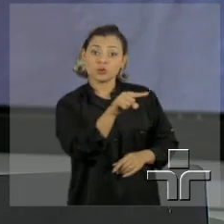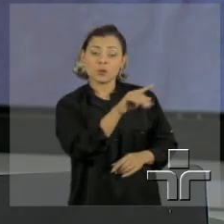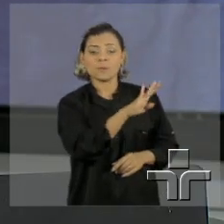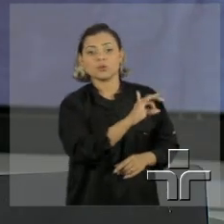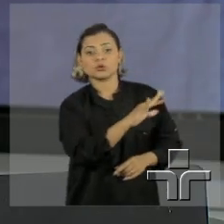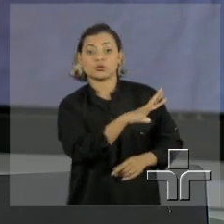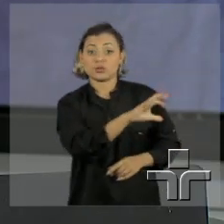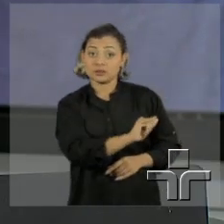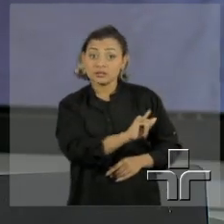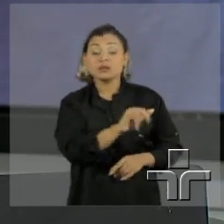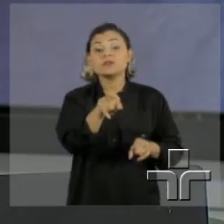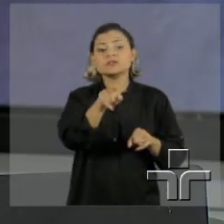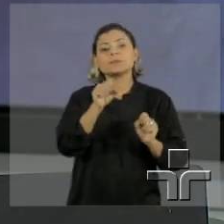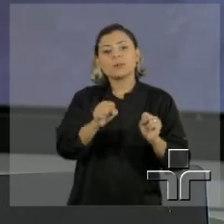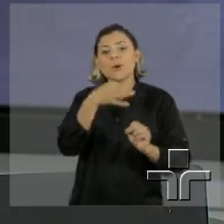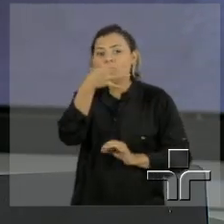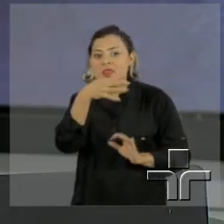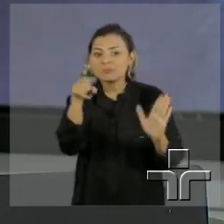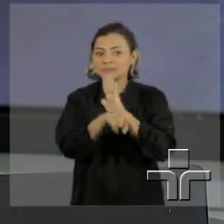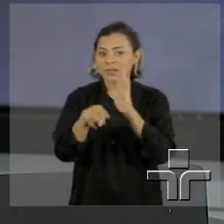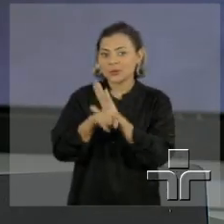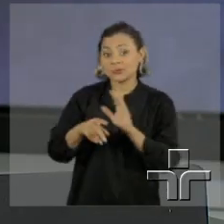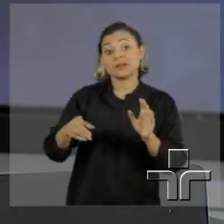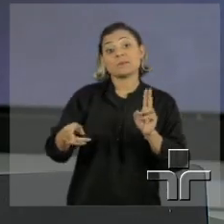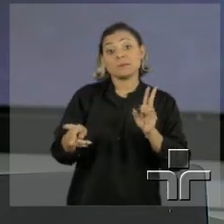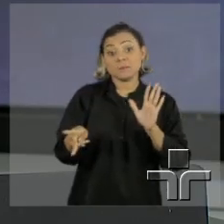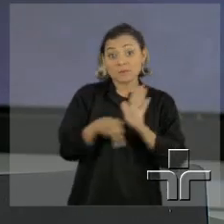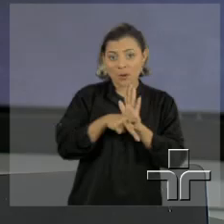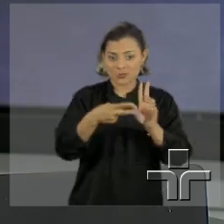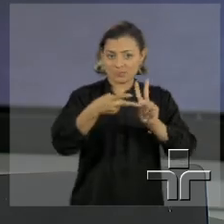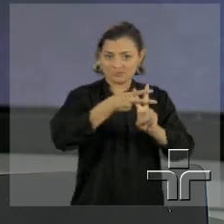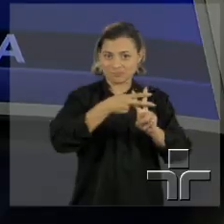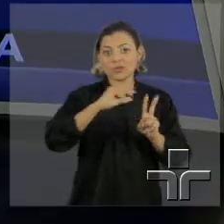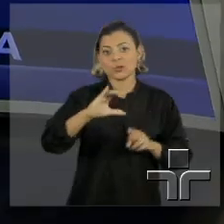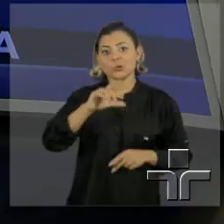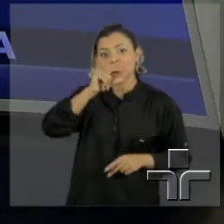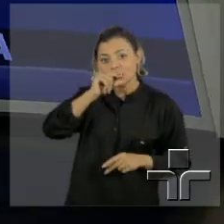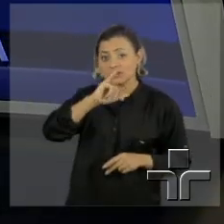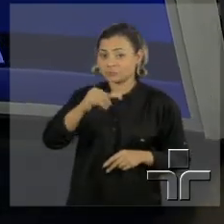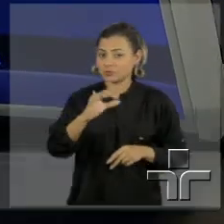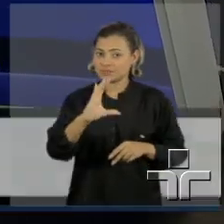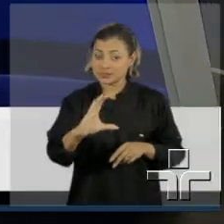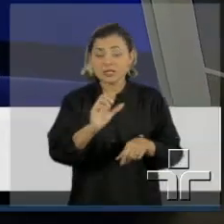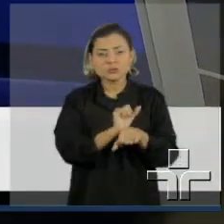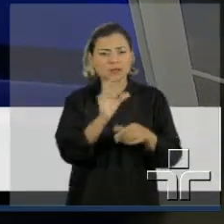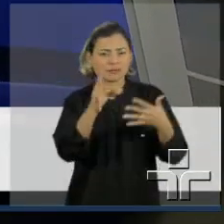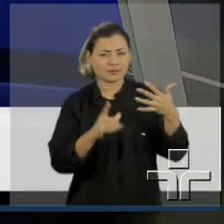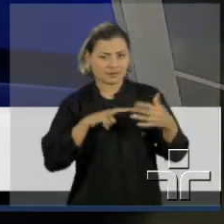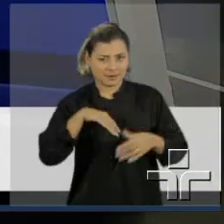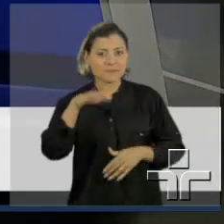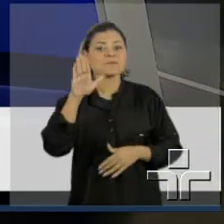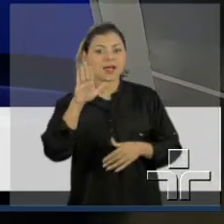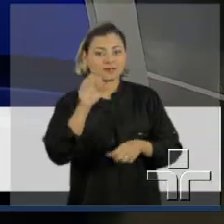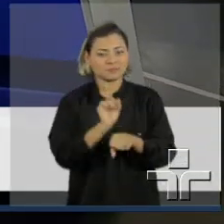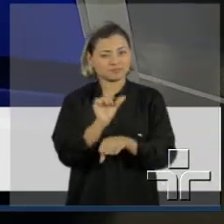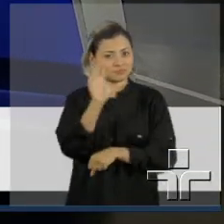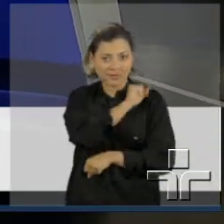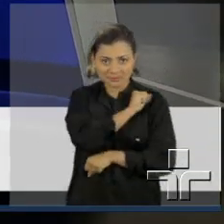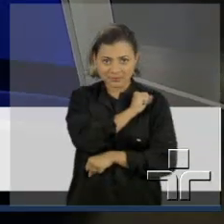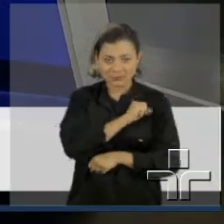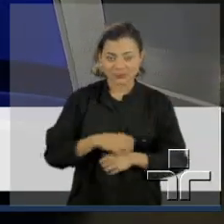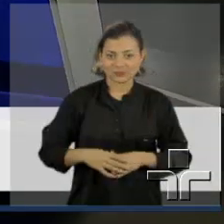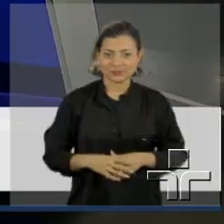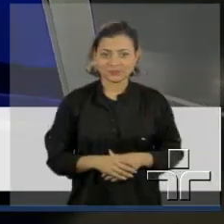mandar perguntas e fazer comentários pelo Twitter, na hashtag Jornal da Cultura. Aguarde só um instante, voltaremos já com esses assuntos e muito mais.